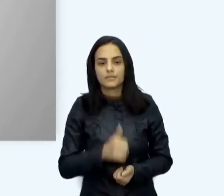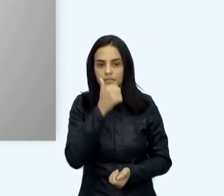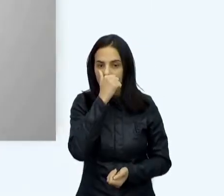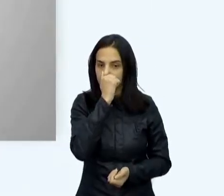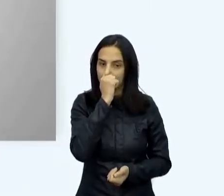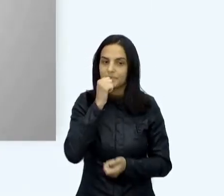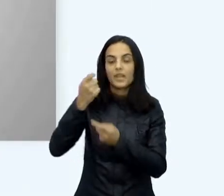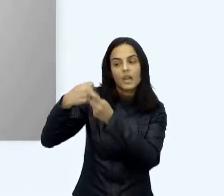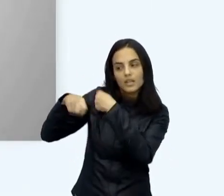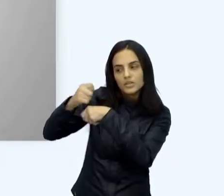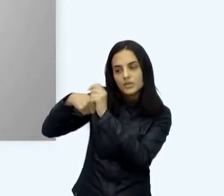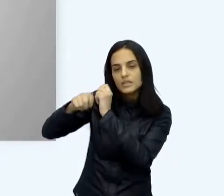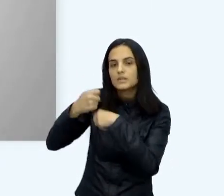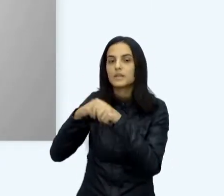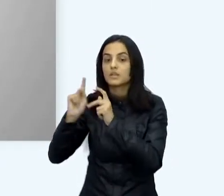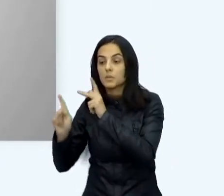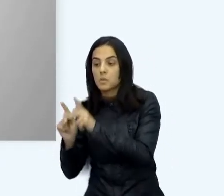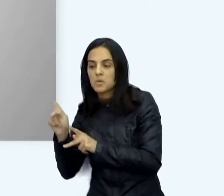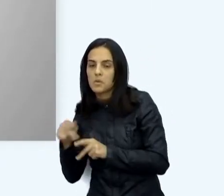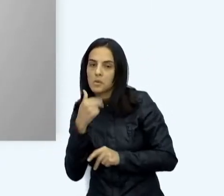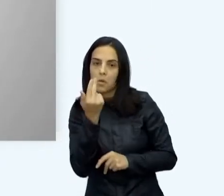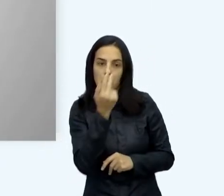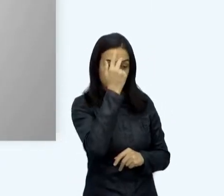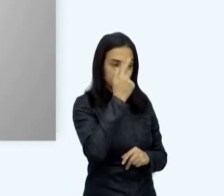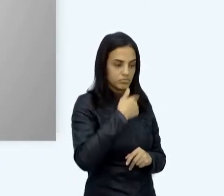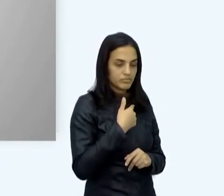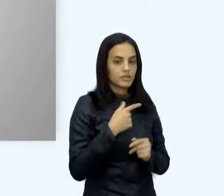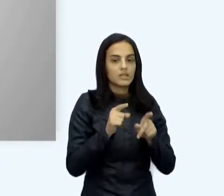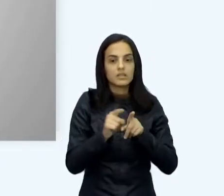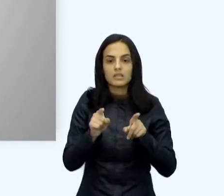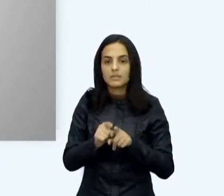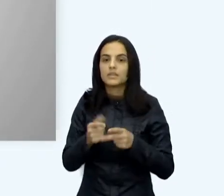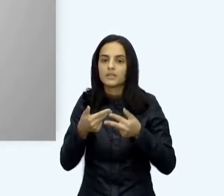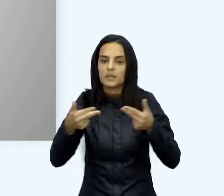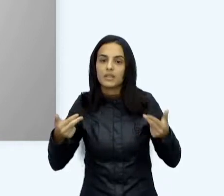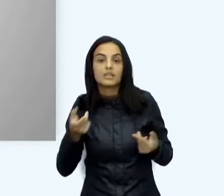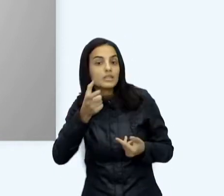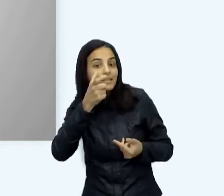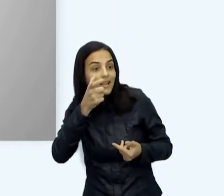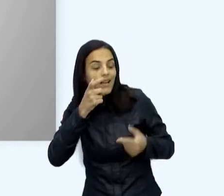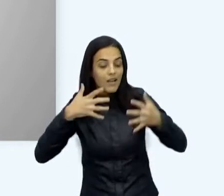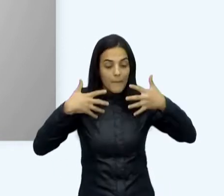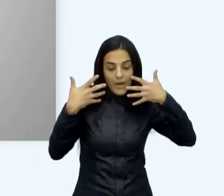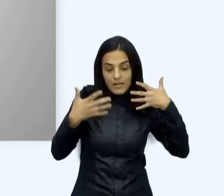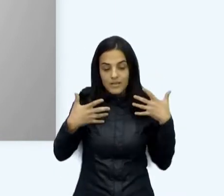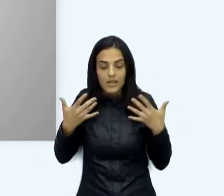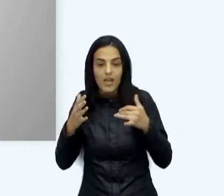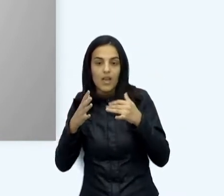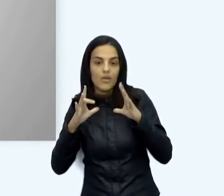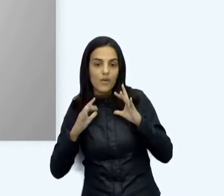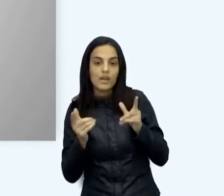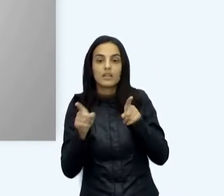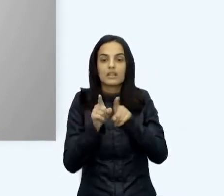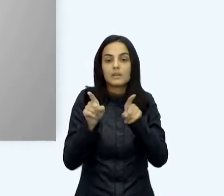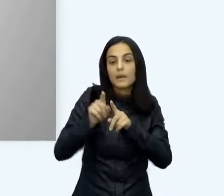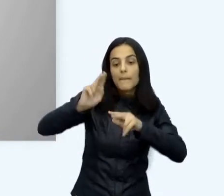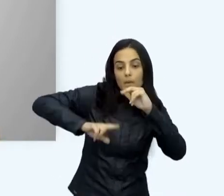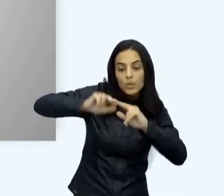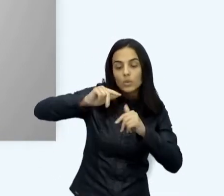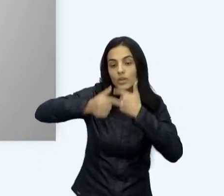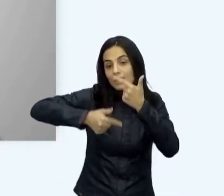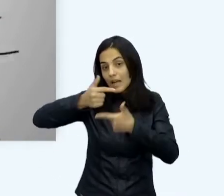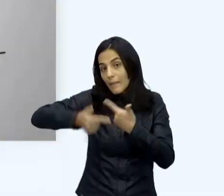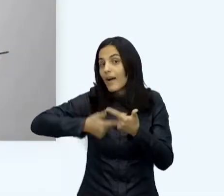de investimentos públicos e privados, pelo elevado interesse turístico e pelos produtos e serviços